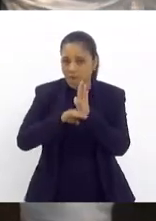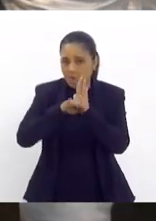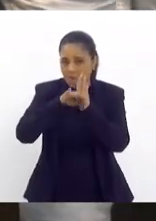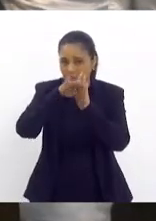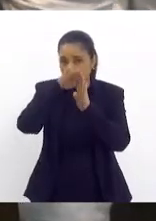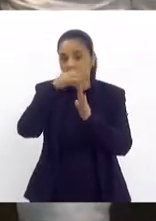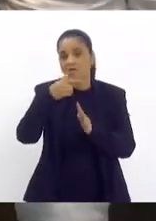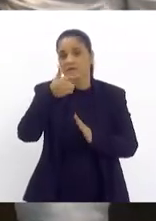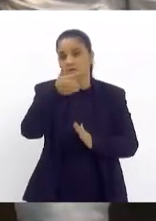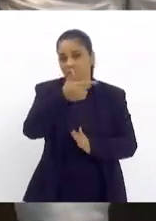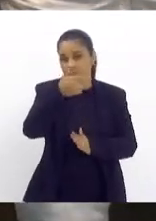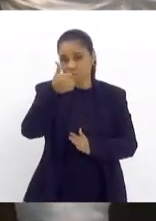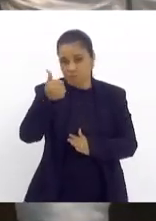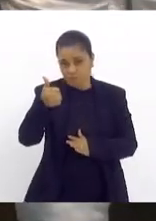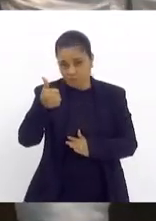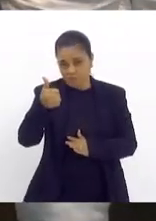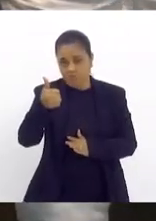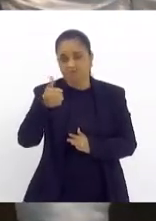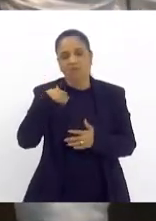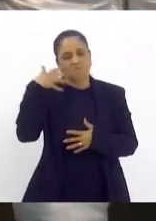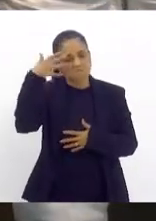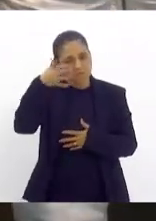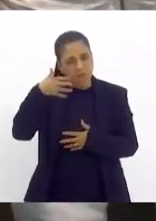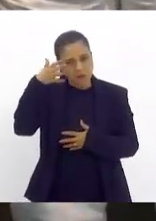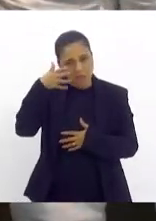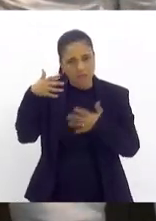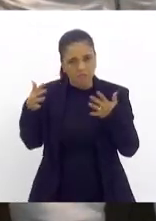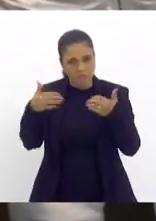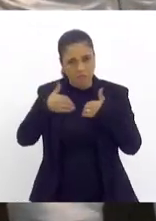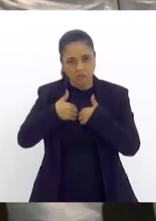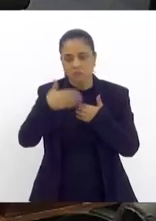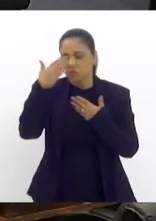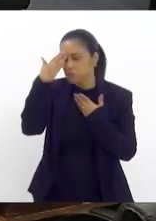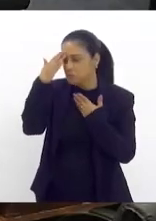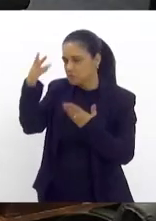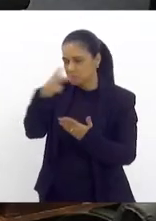palestra sobre o autismo. Muito obrigado, presidente.